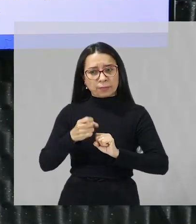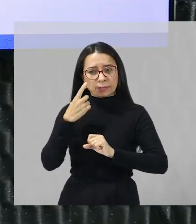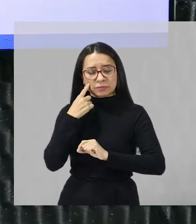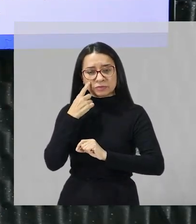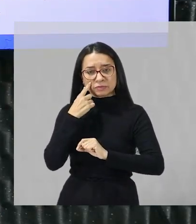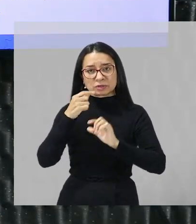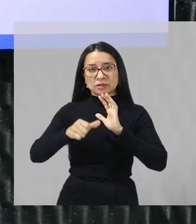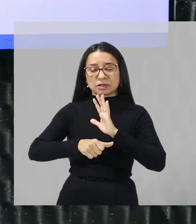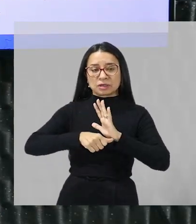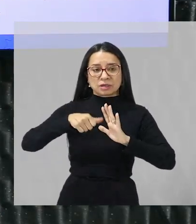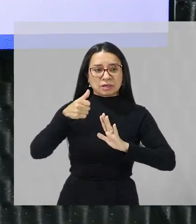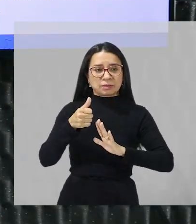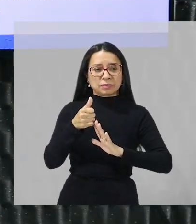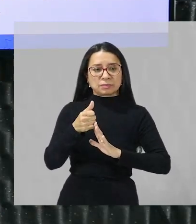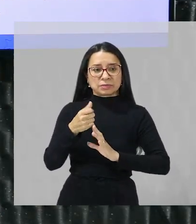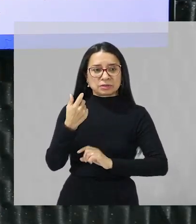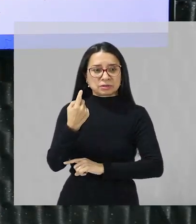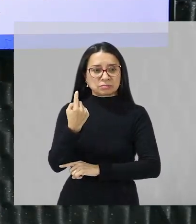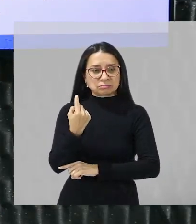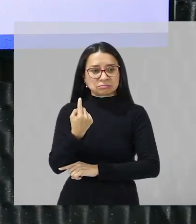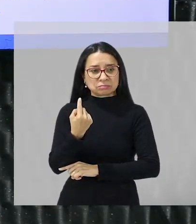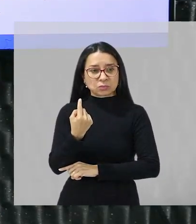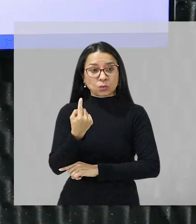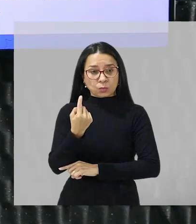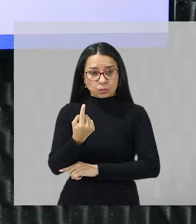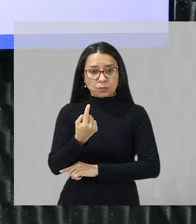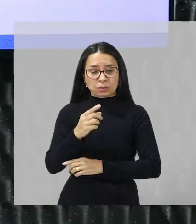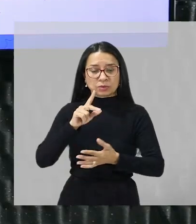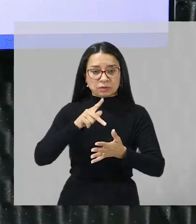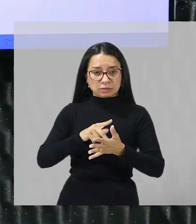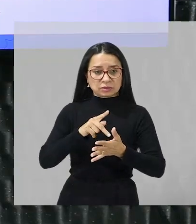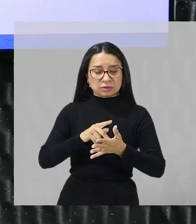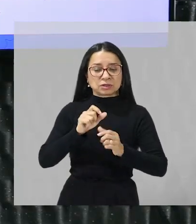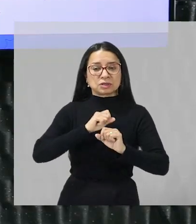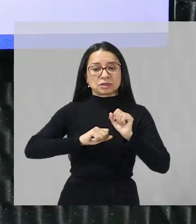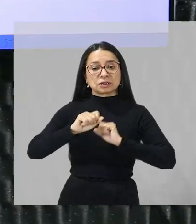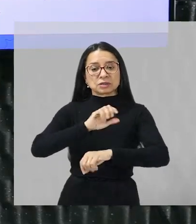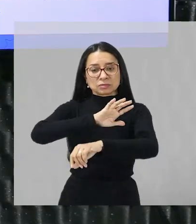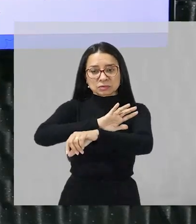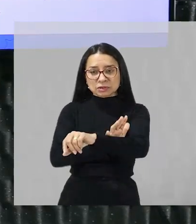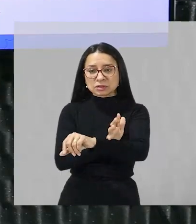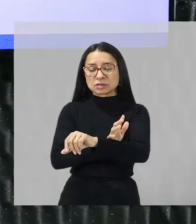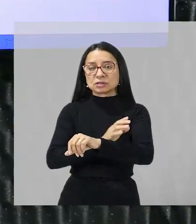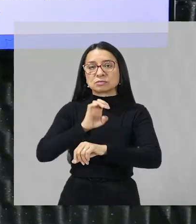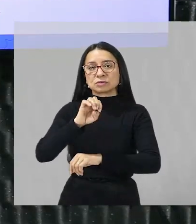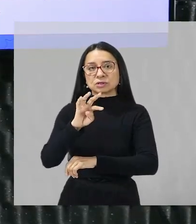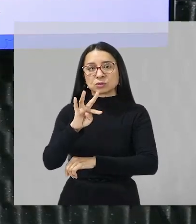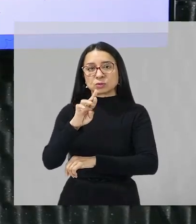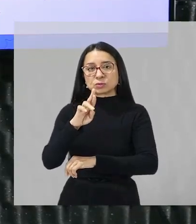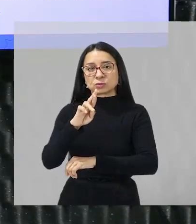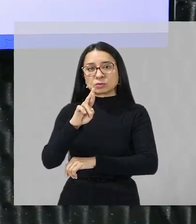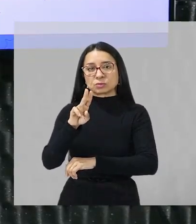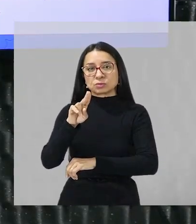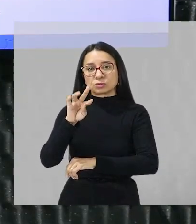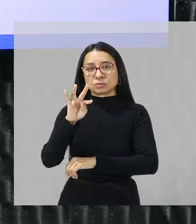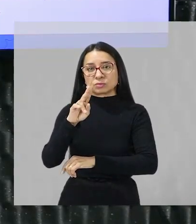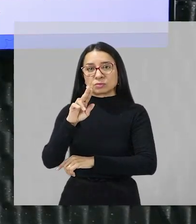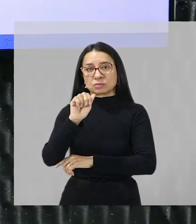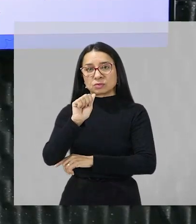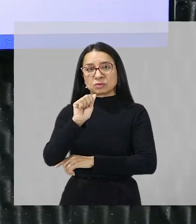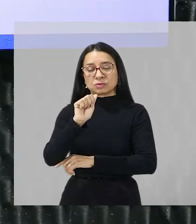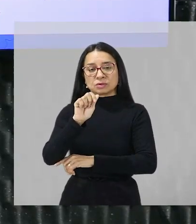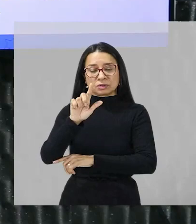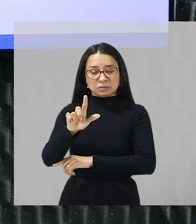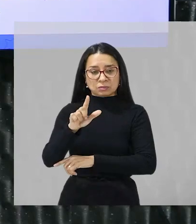em todas as modalidades de dança. Ou seja, existem danças onde os homens geralmente também